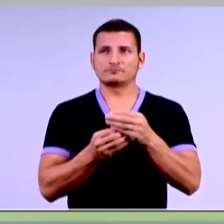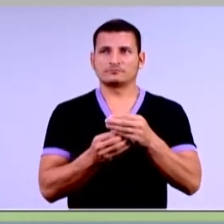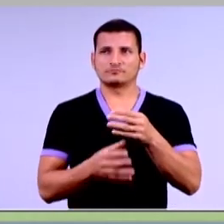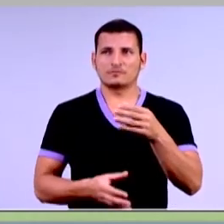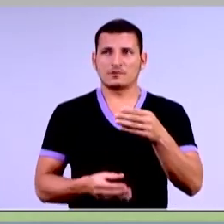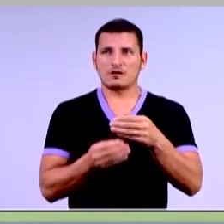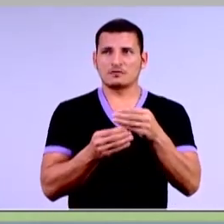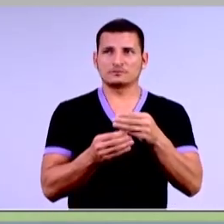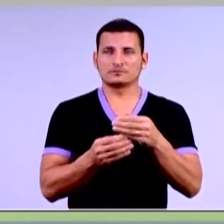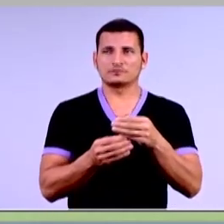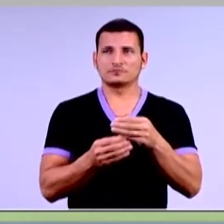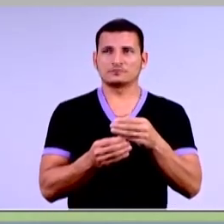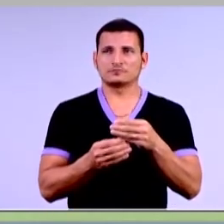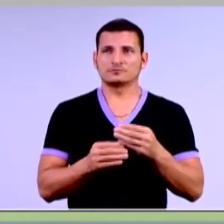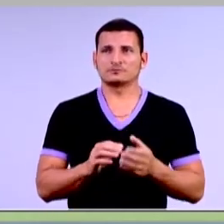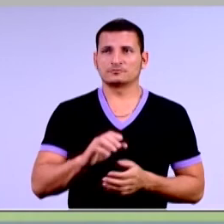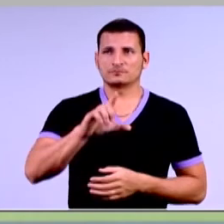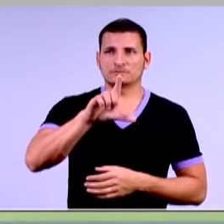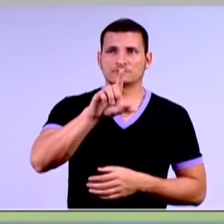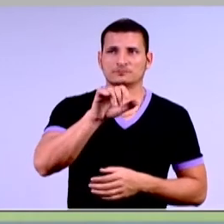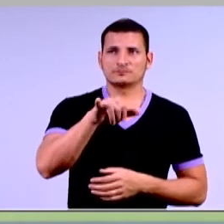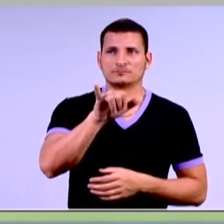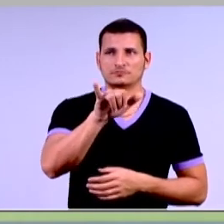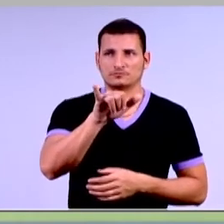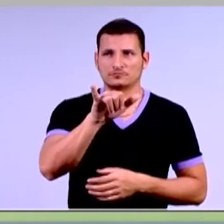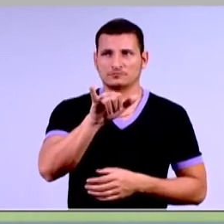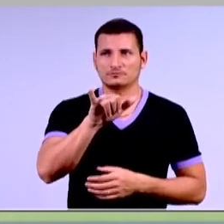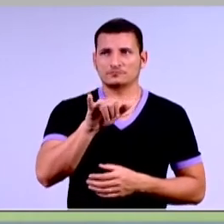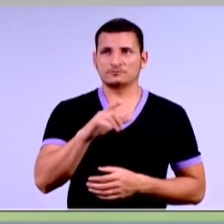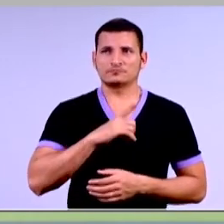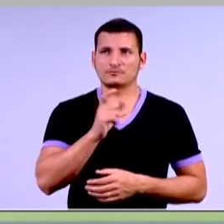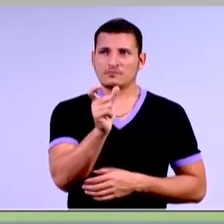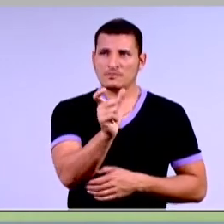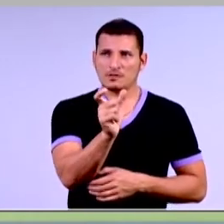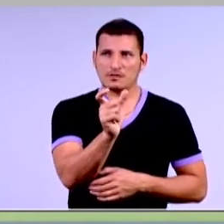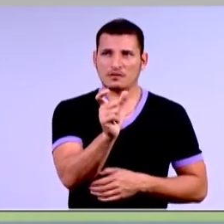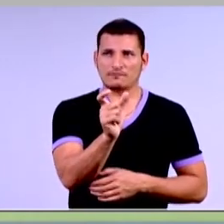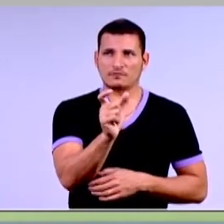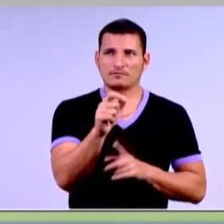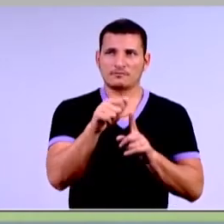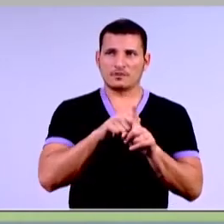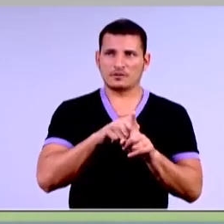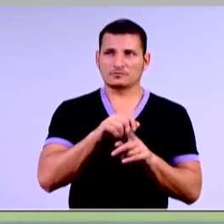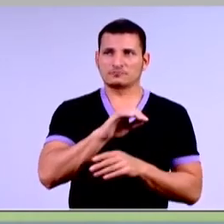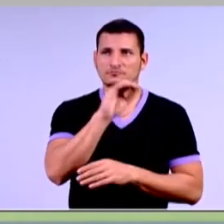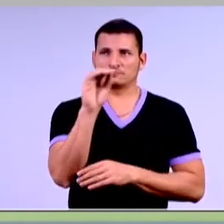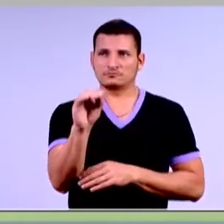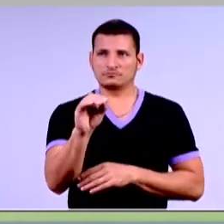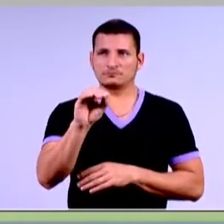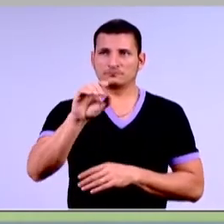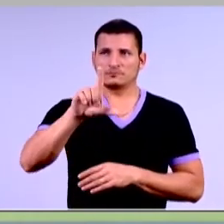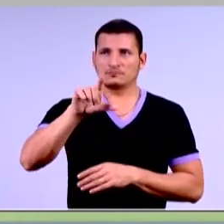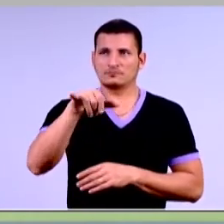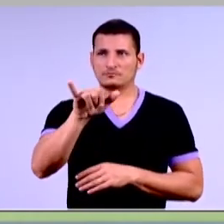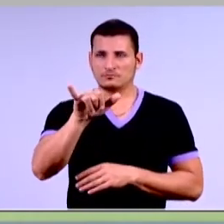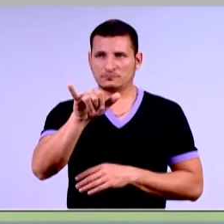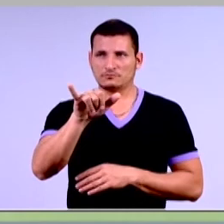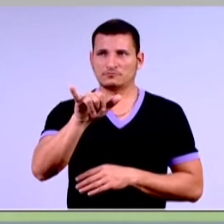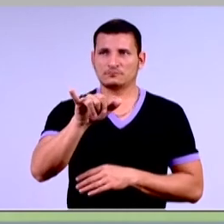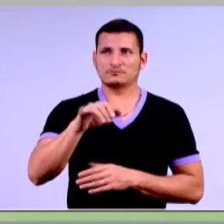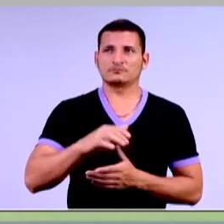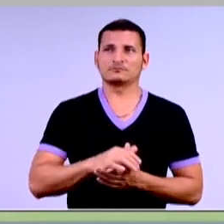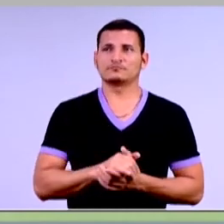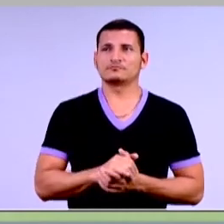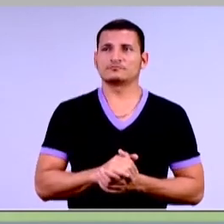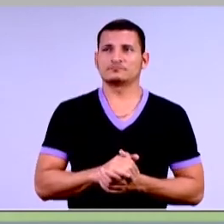adição ou trulli mãos ou eu tenho a palavra mês acrescenta sufixo mensalmente din